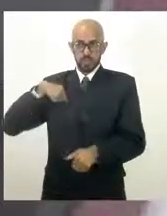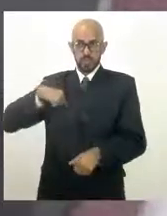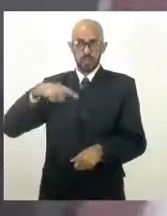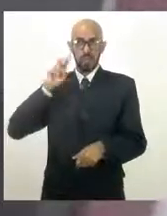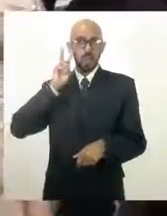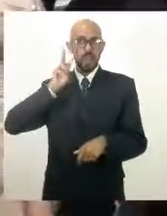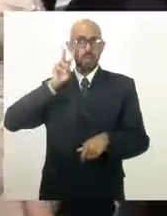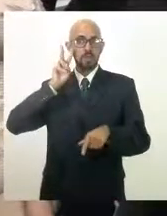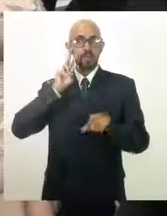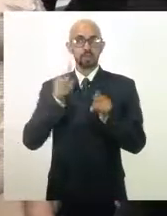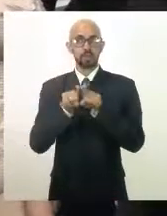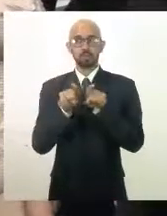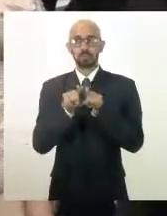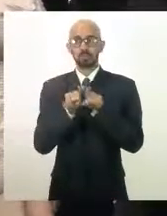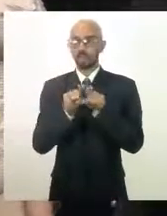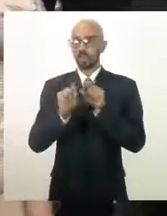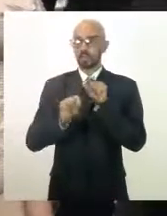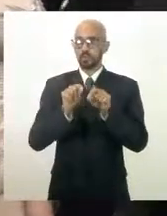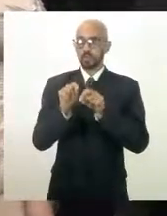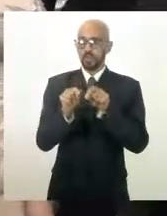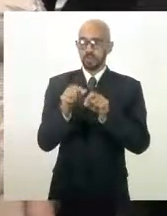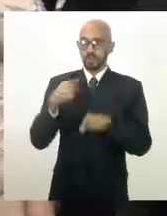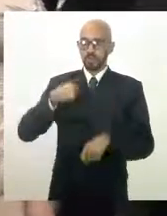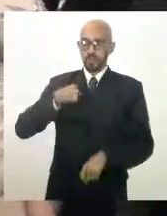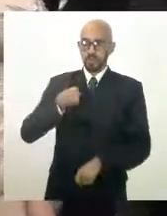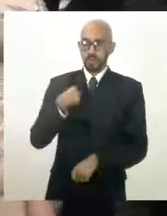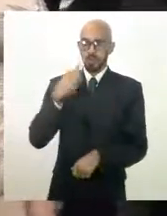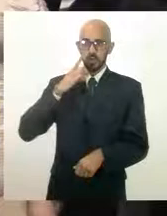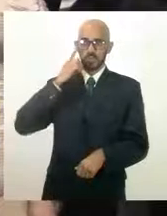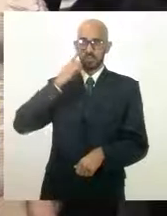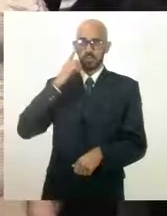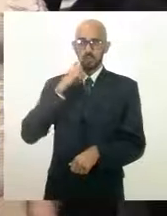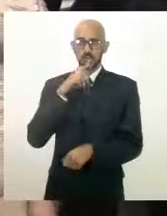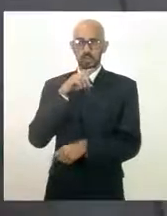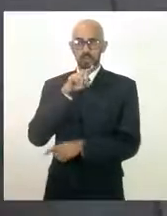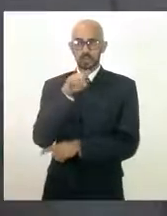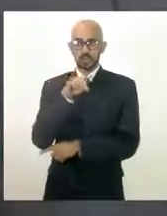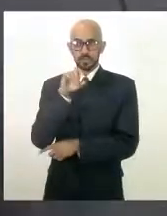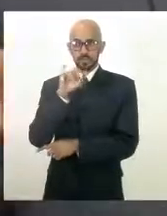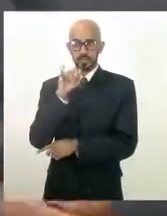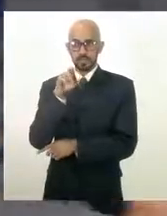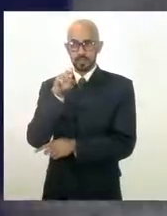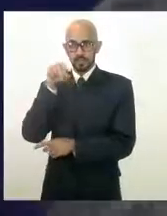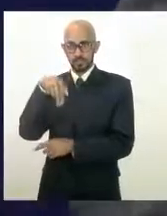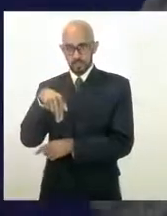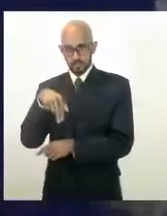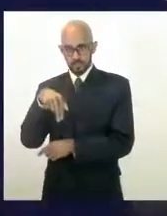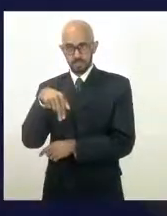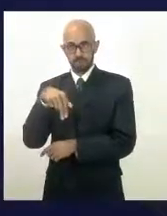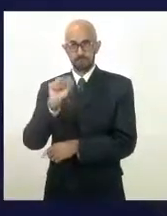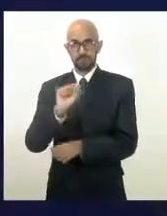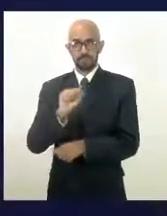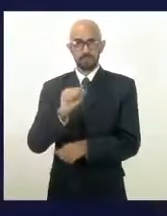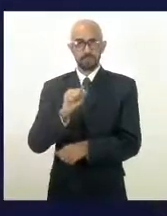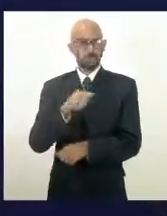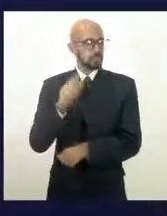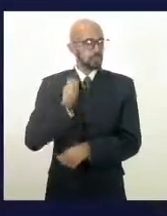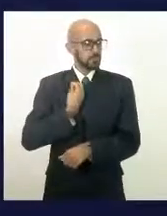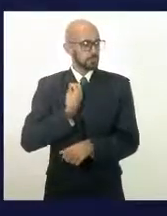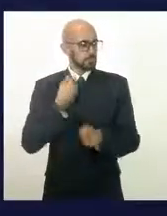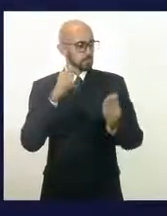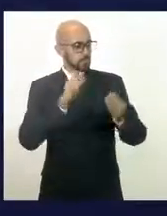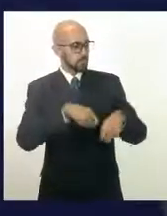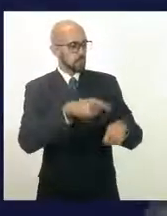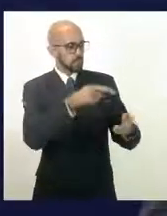André, que nós, eu e a deputada Zeidan, os participantes que estão comendo muito, se puder ocupar a boca